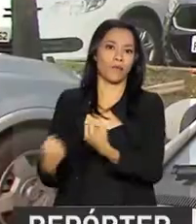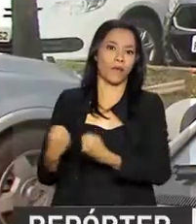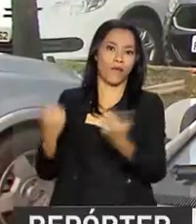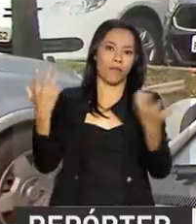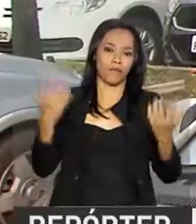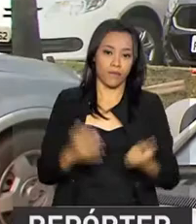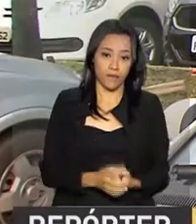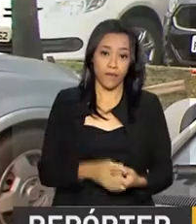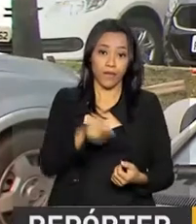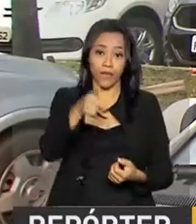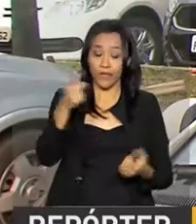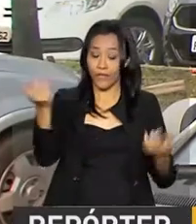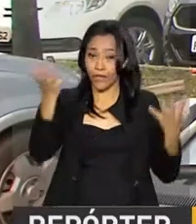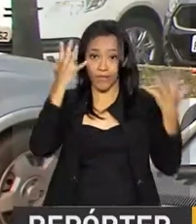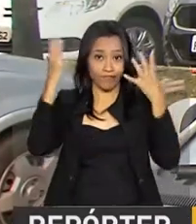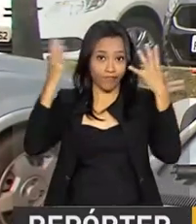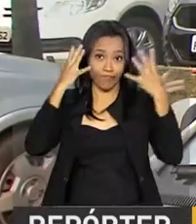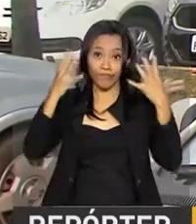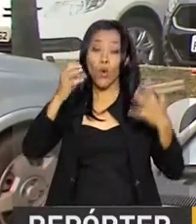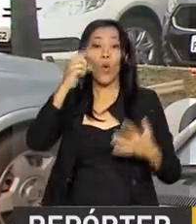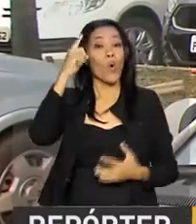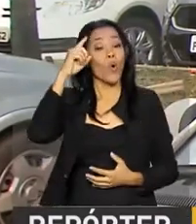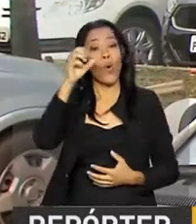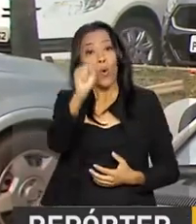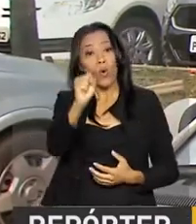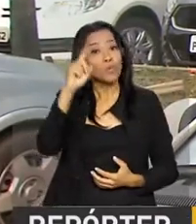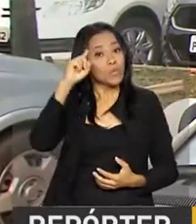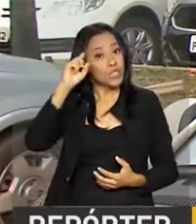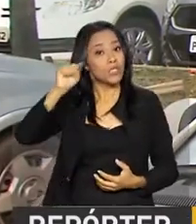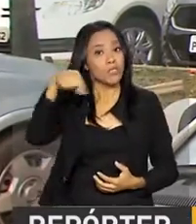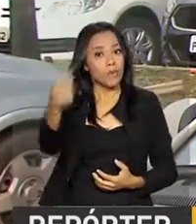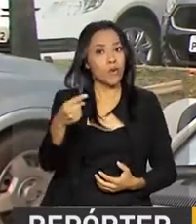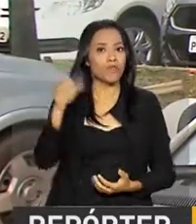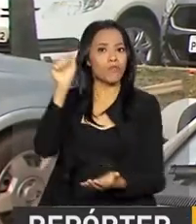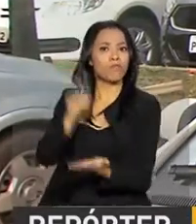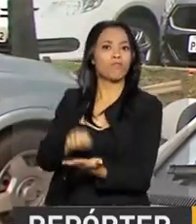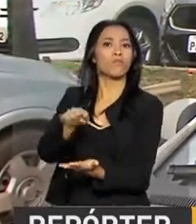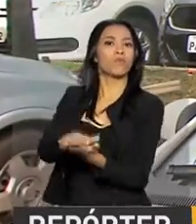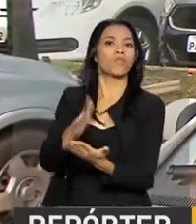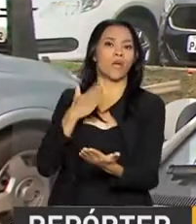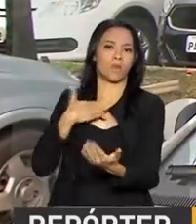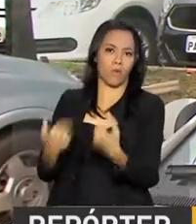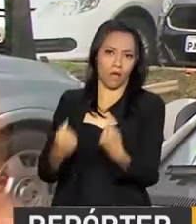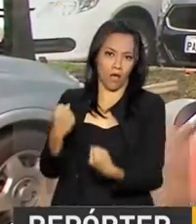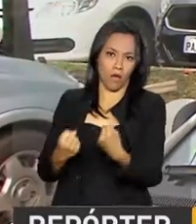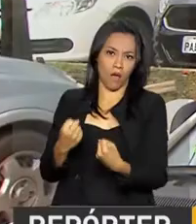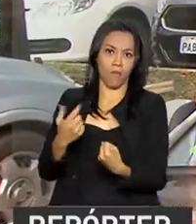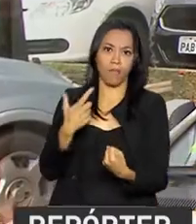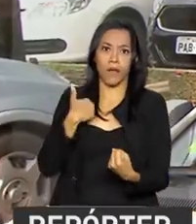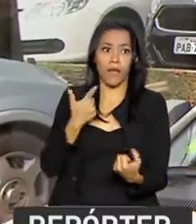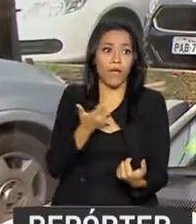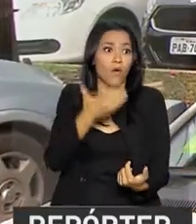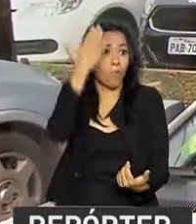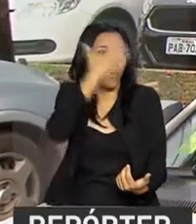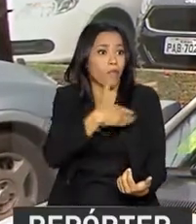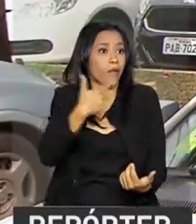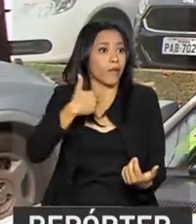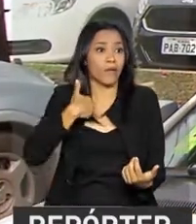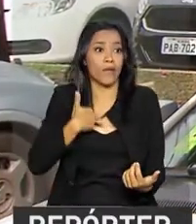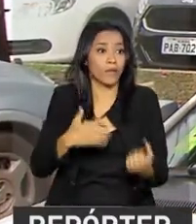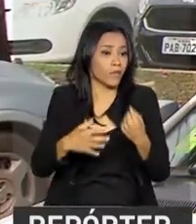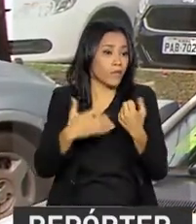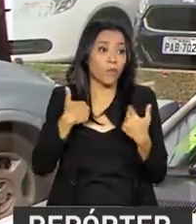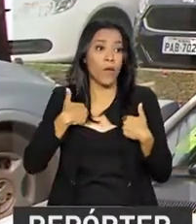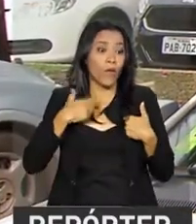meu caso teve um transtorno maior porque oito dias depois o carro foi multado então para conseguir um desempenho seguro e